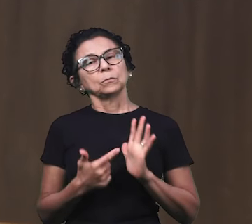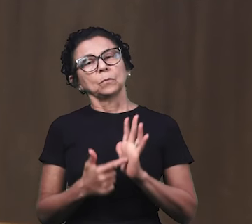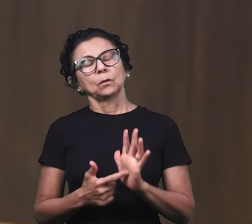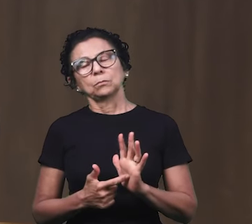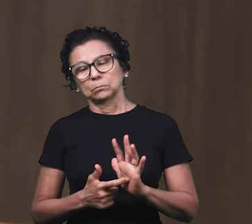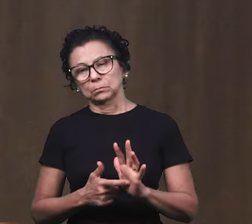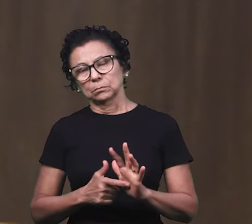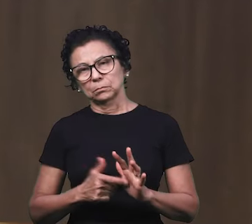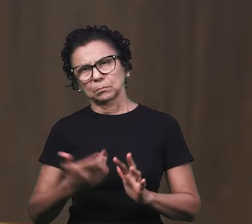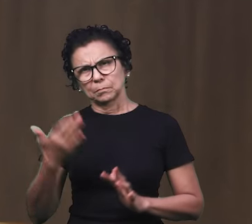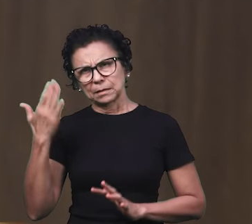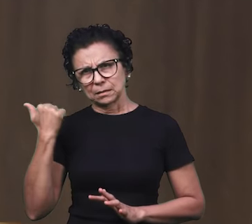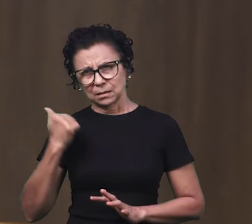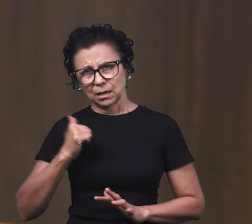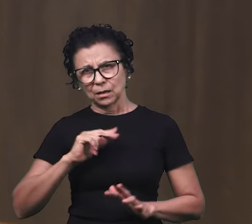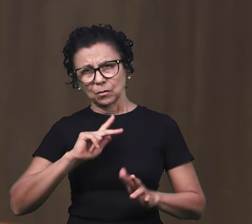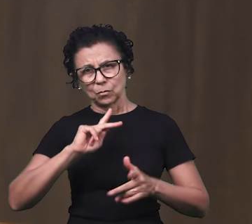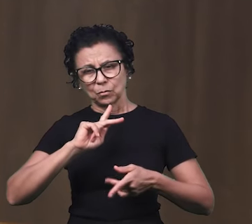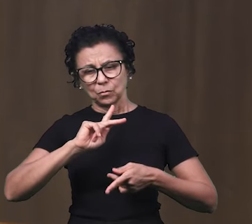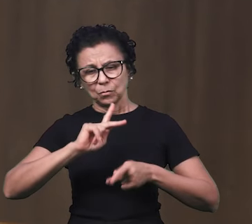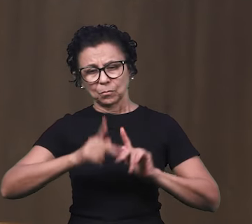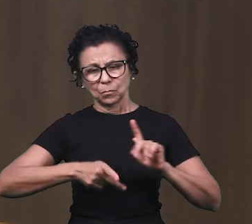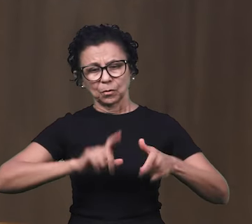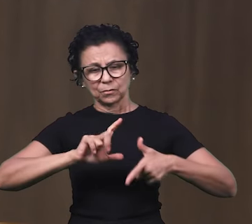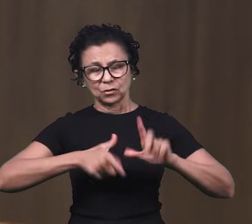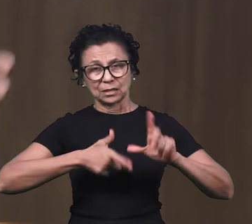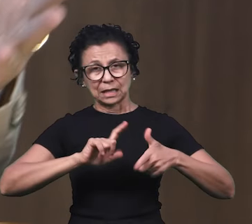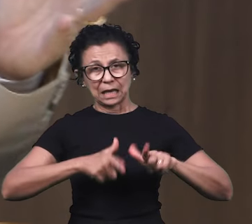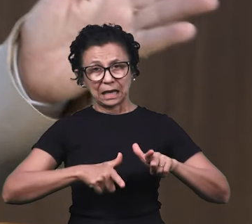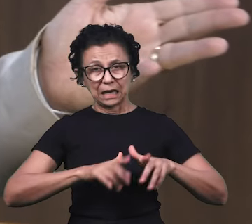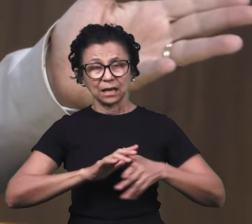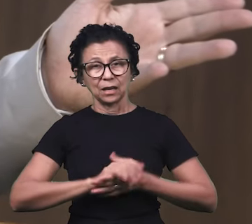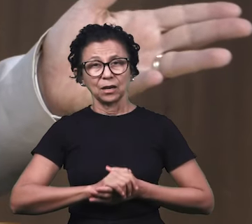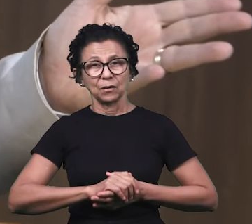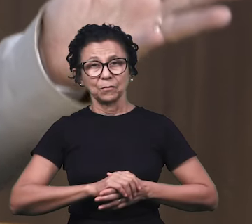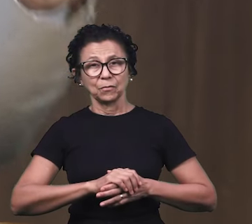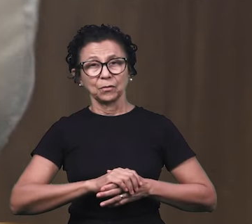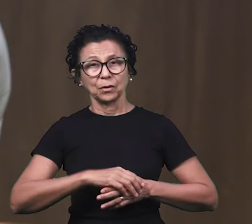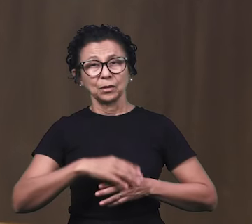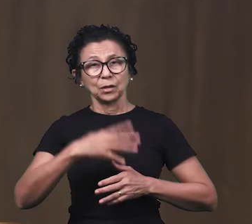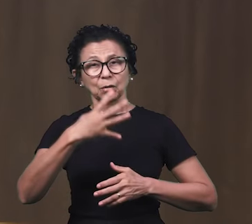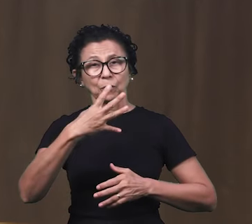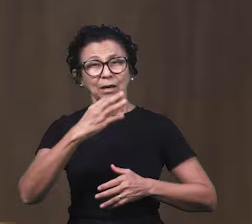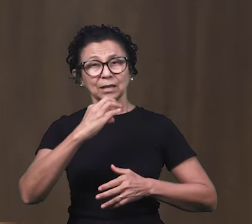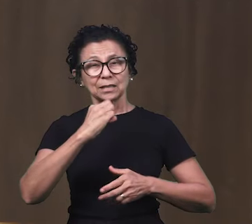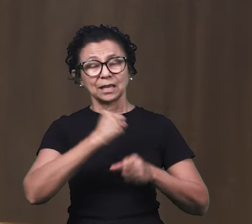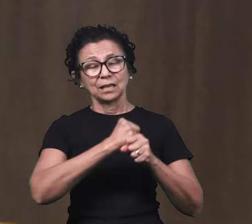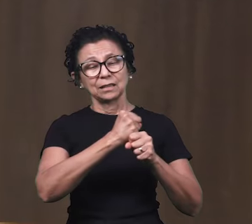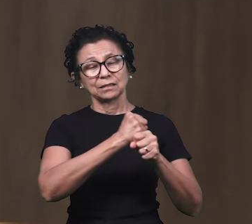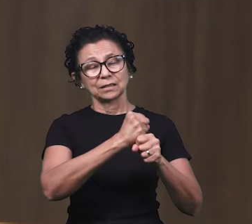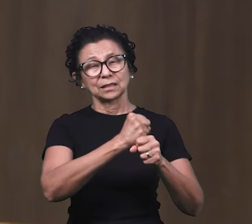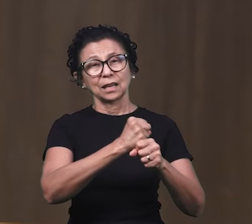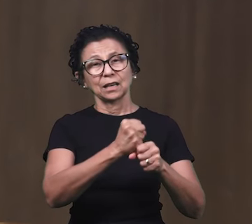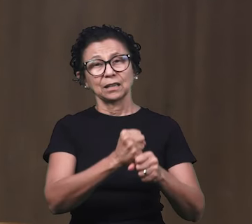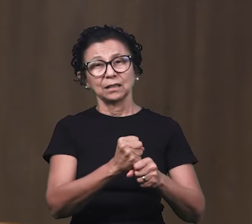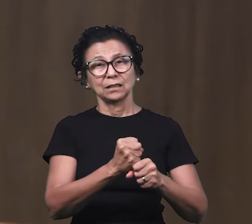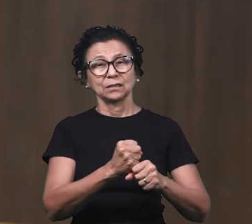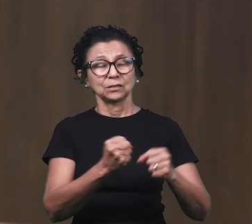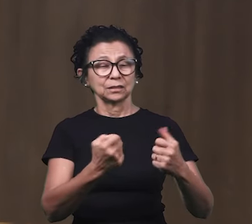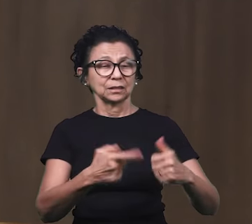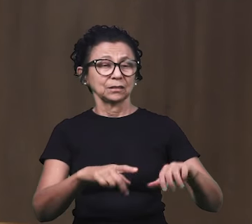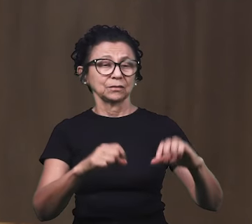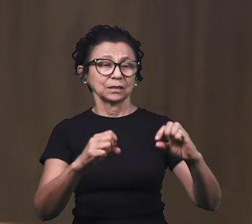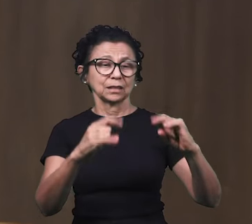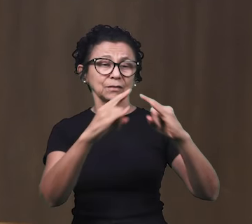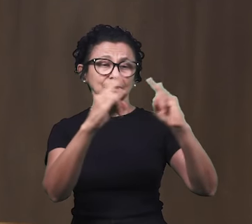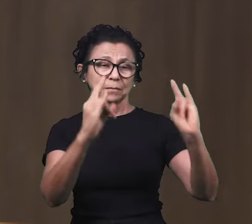em cabanas por 40 anos no deserto, desde a saída do Egito até chegar à terra de Canaã, e ali Deus supriu todas